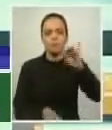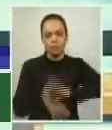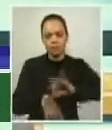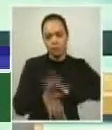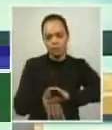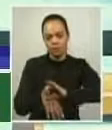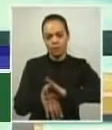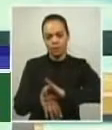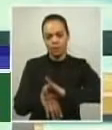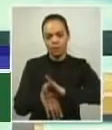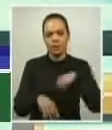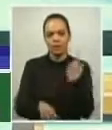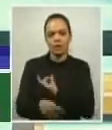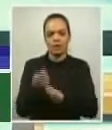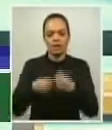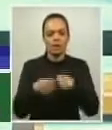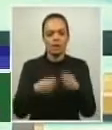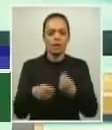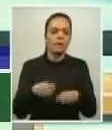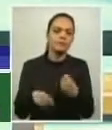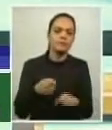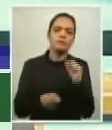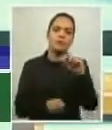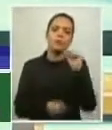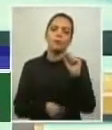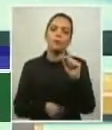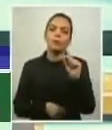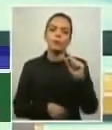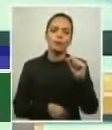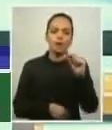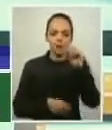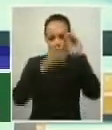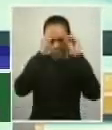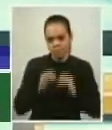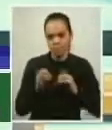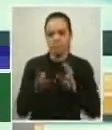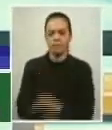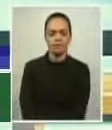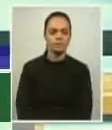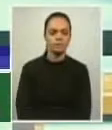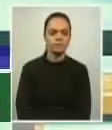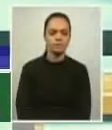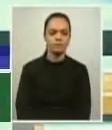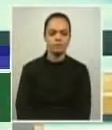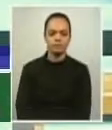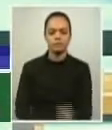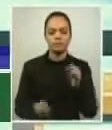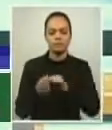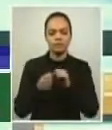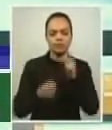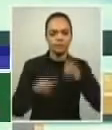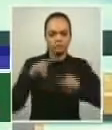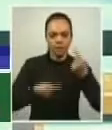em que se administrava uma determinada ordem a fazer política